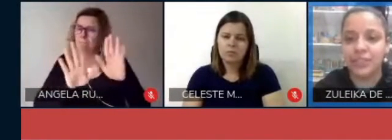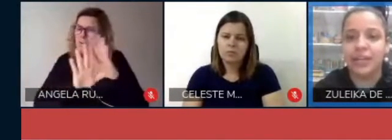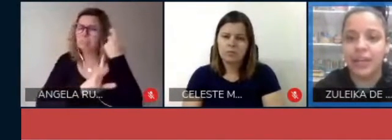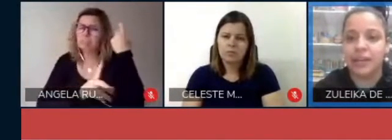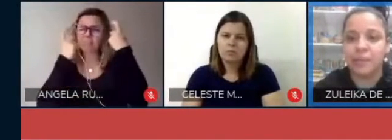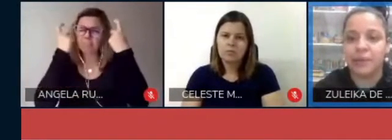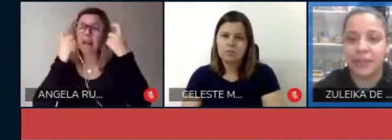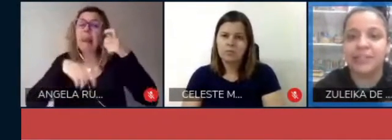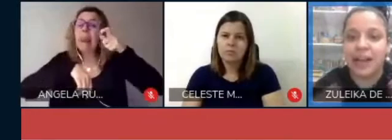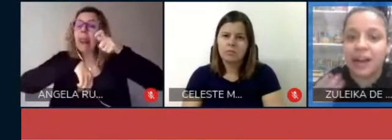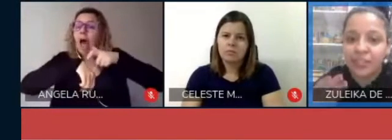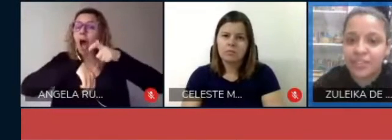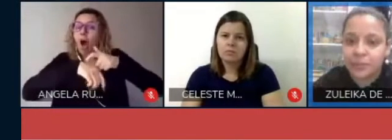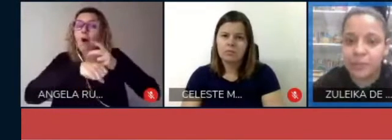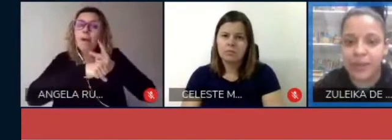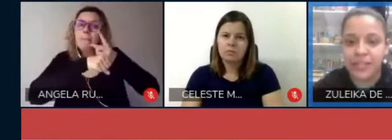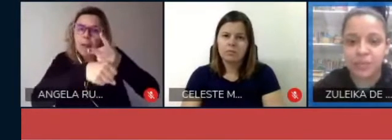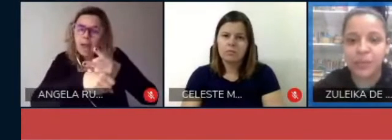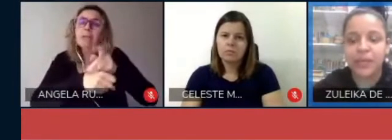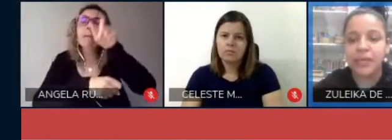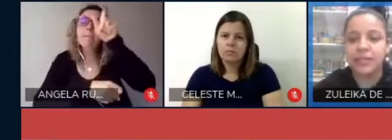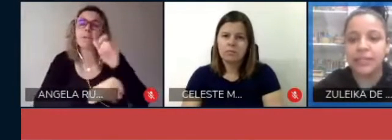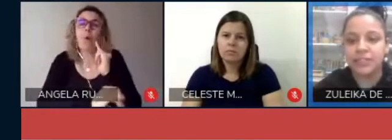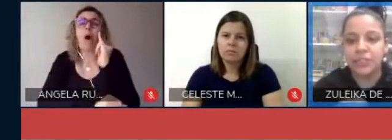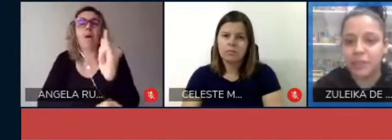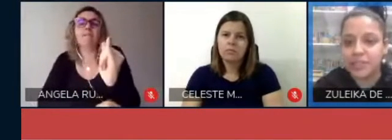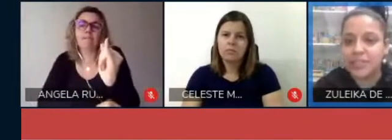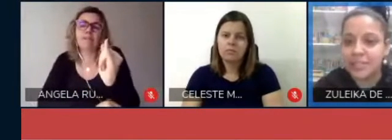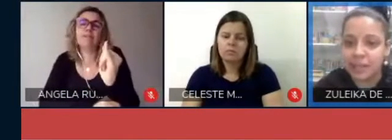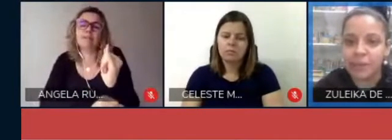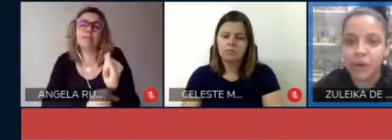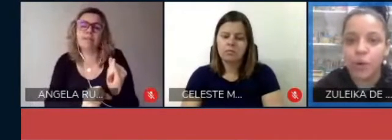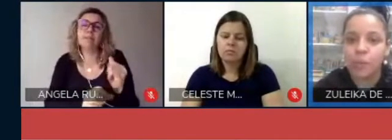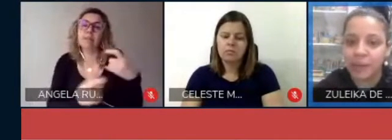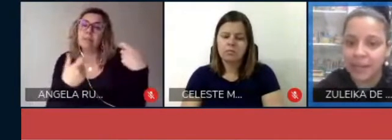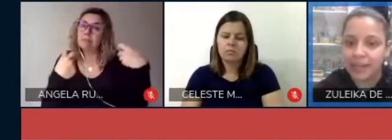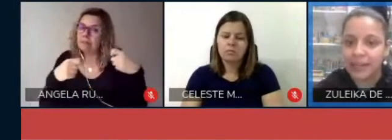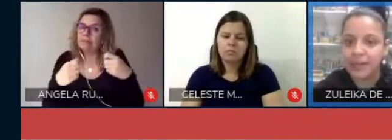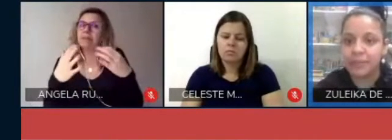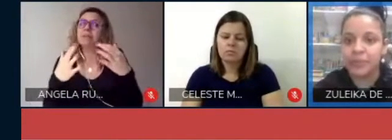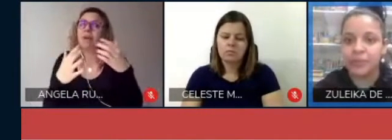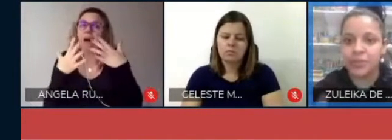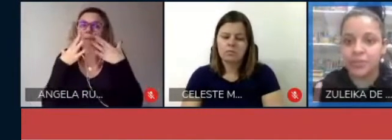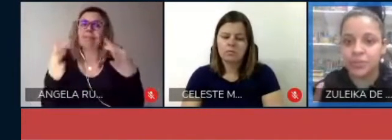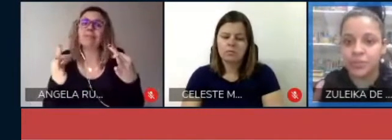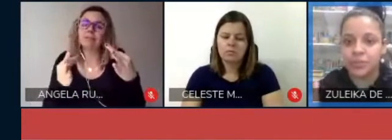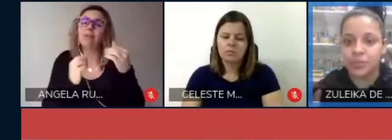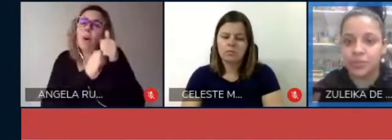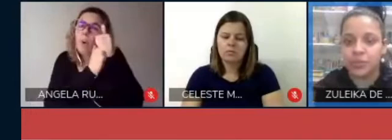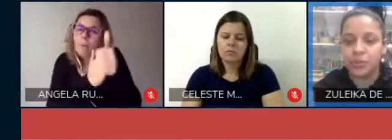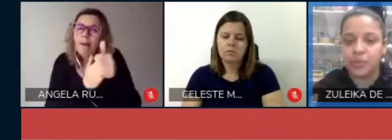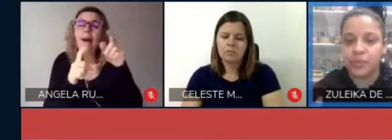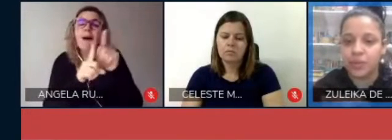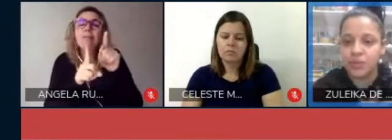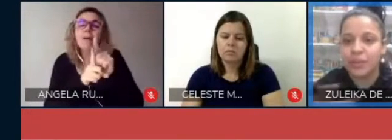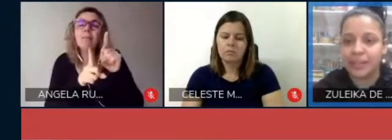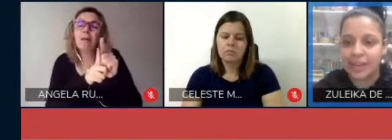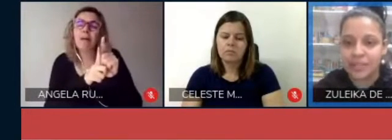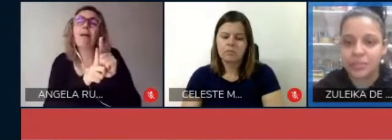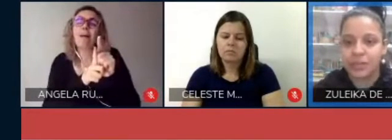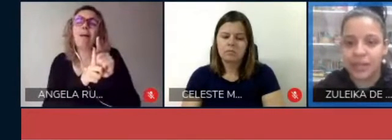pelo atendente, né, por quem está fazendo o empréstimo, e a gente precisa sempre acompanhar no